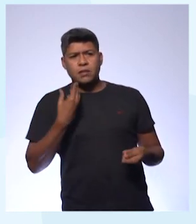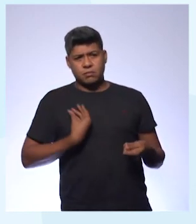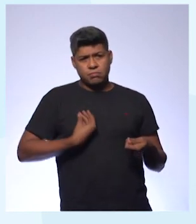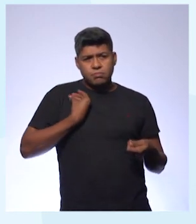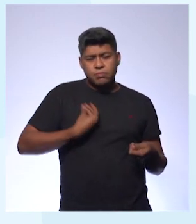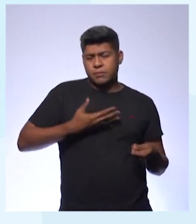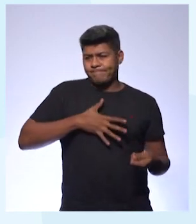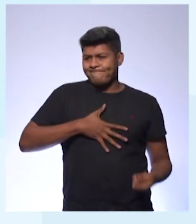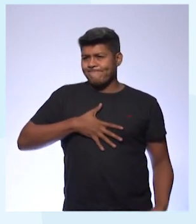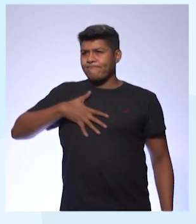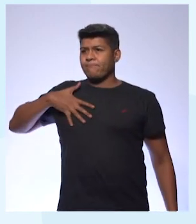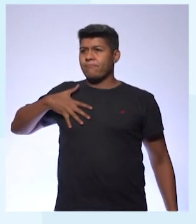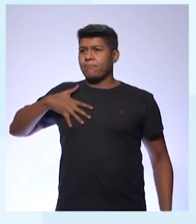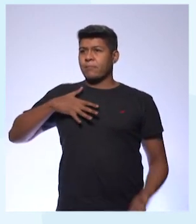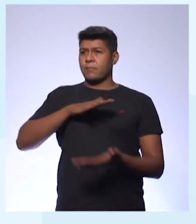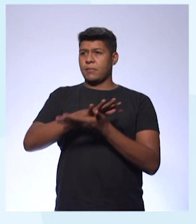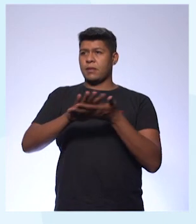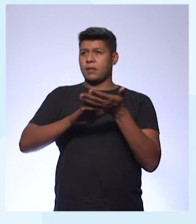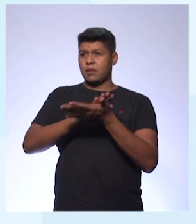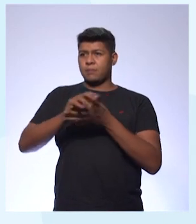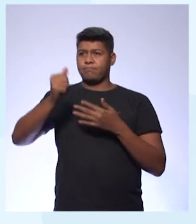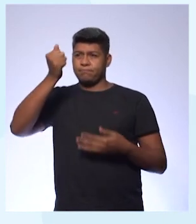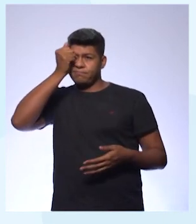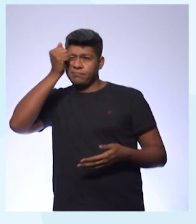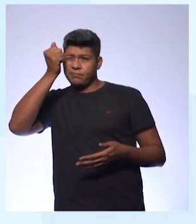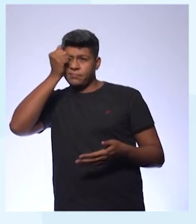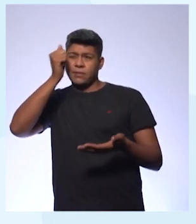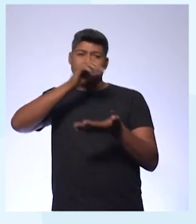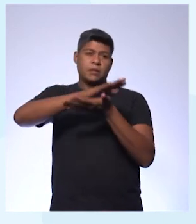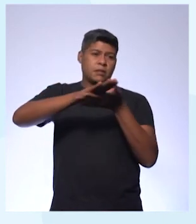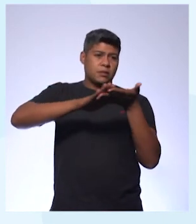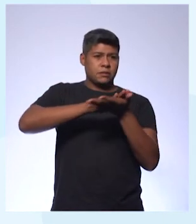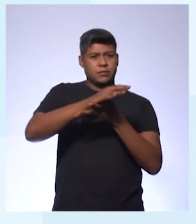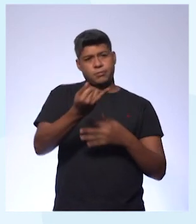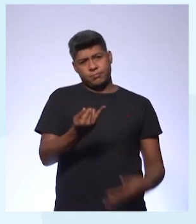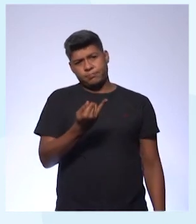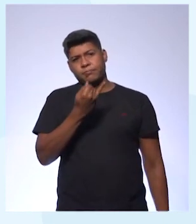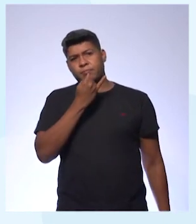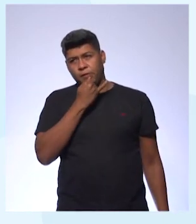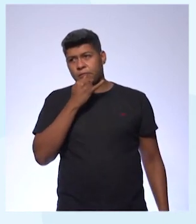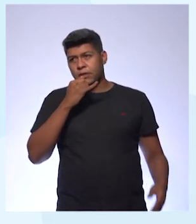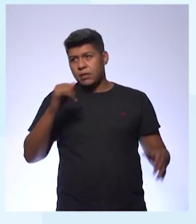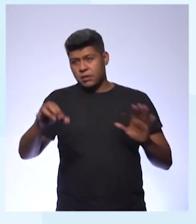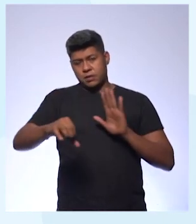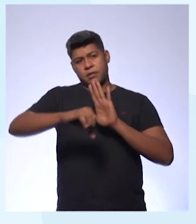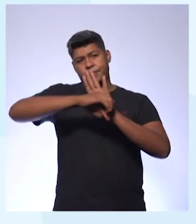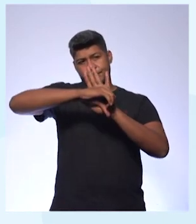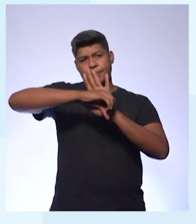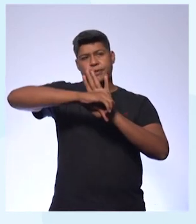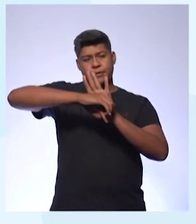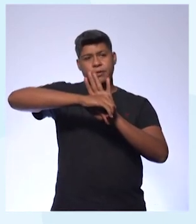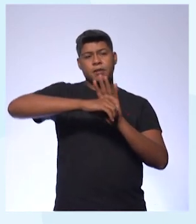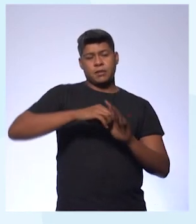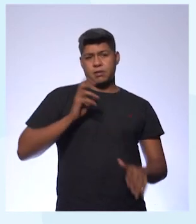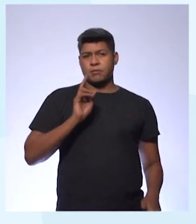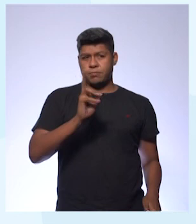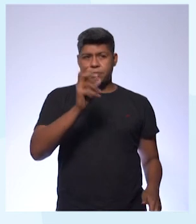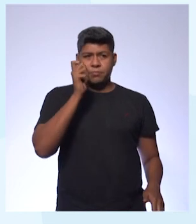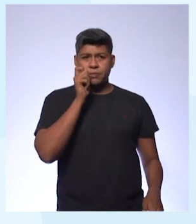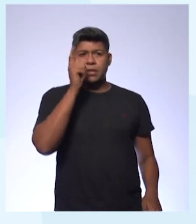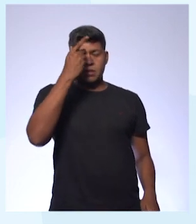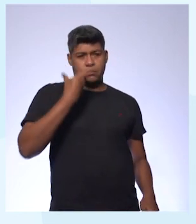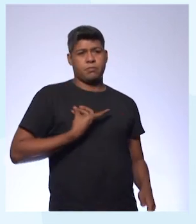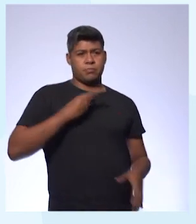virtudes satisfeito, nem te arrependes, infeliz dos crimes. E no perpétuo ideal que